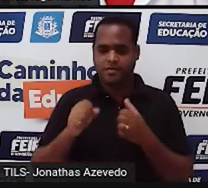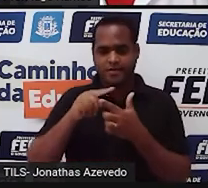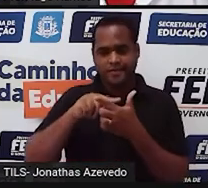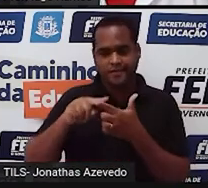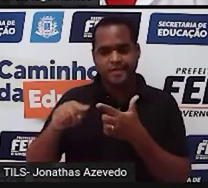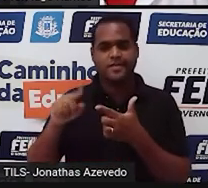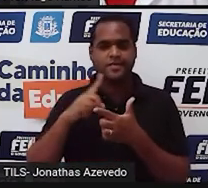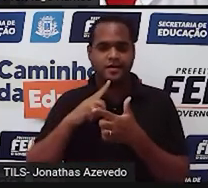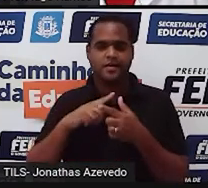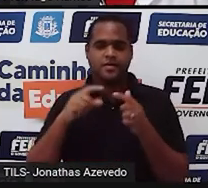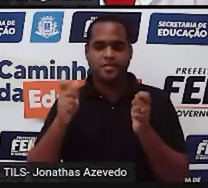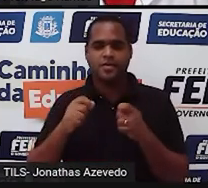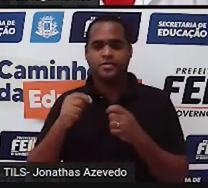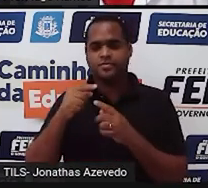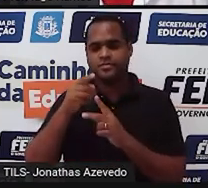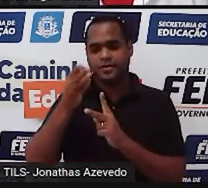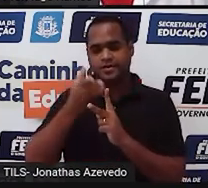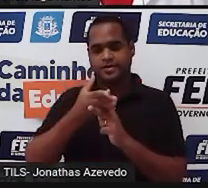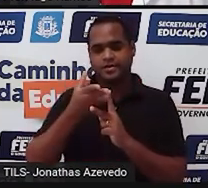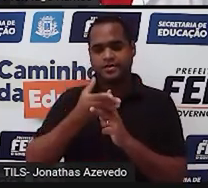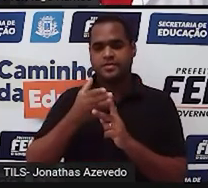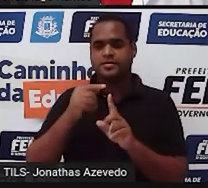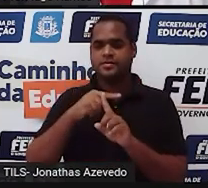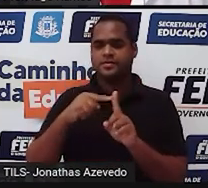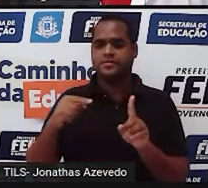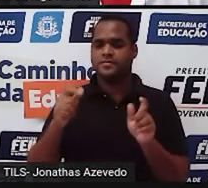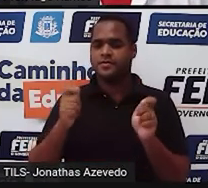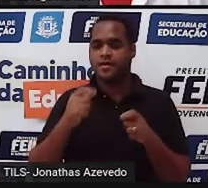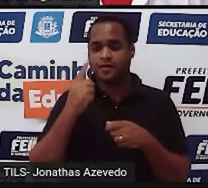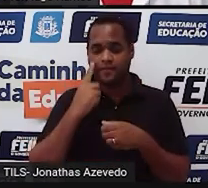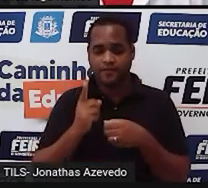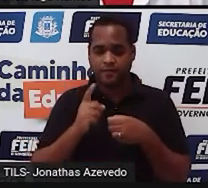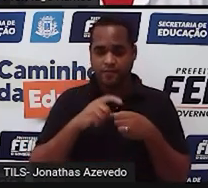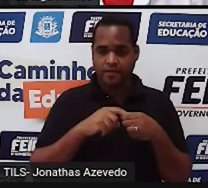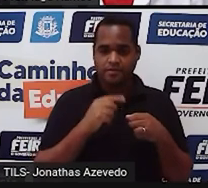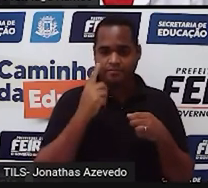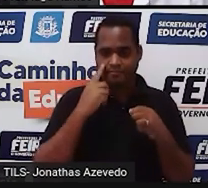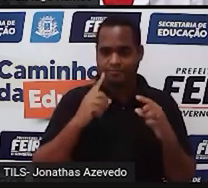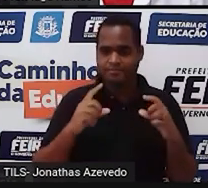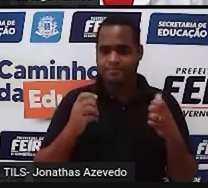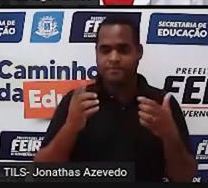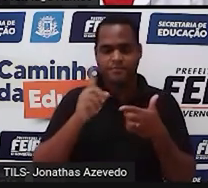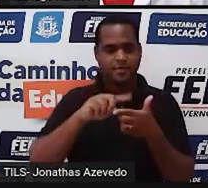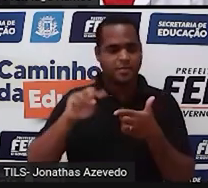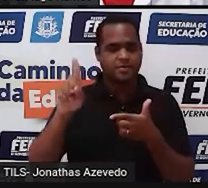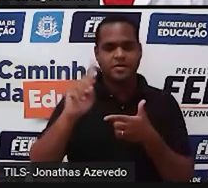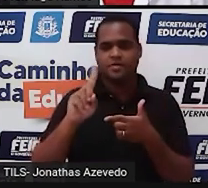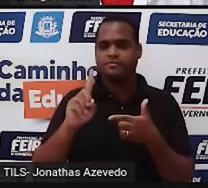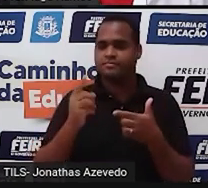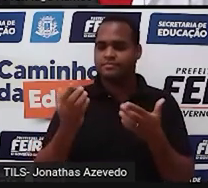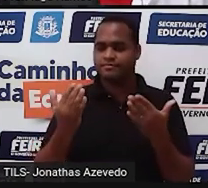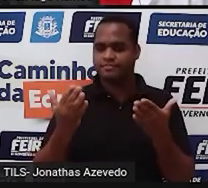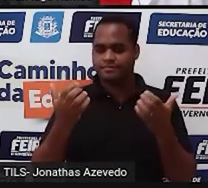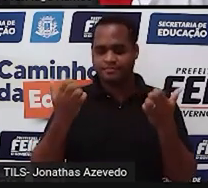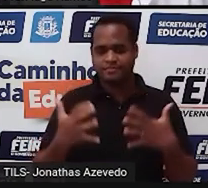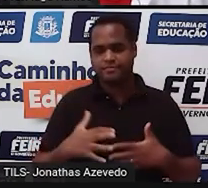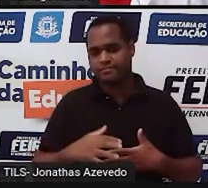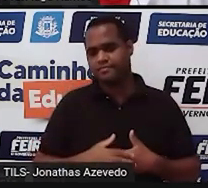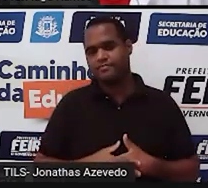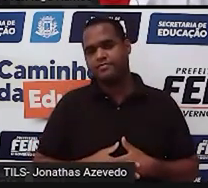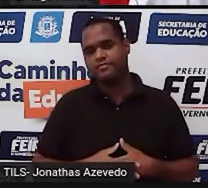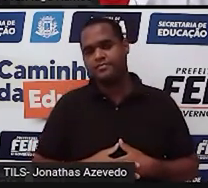Duas Metades ó vamos voltar na figura não tem problema vem comigo aqui ó